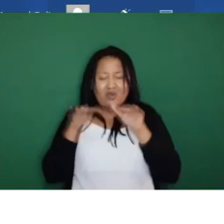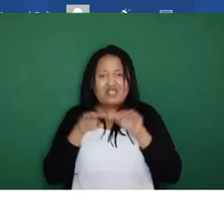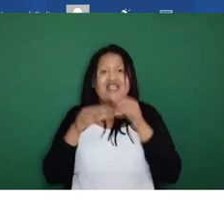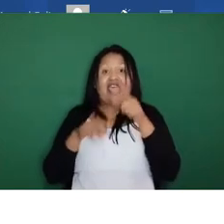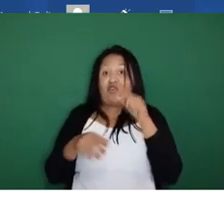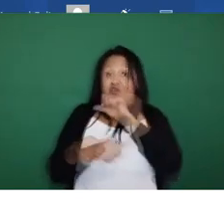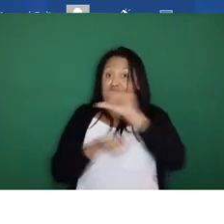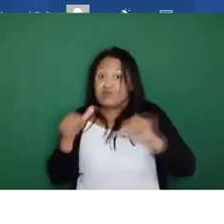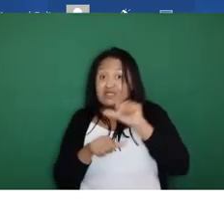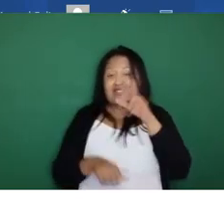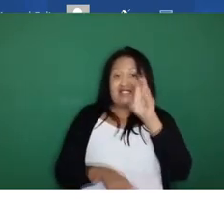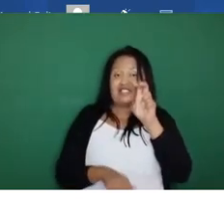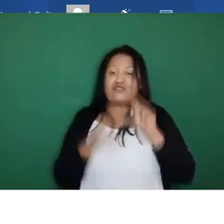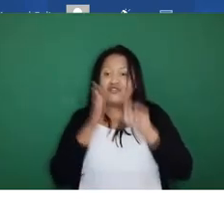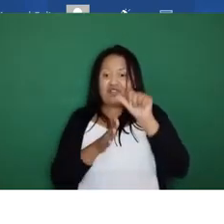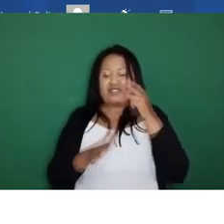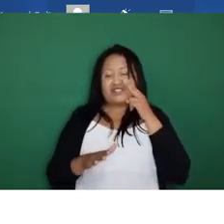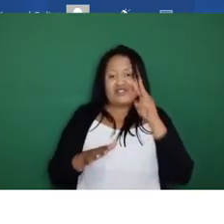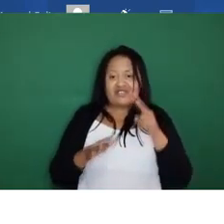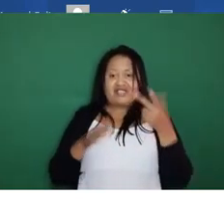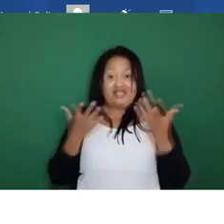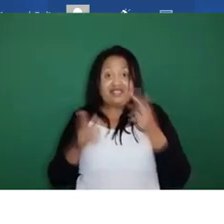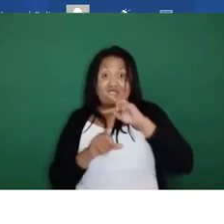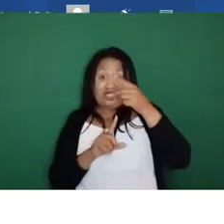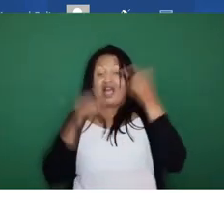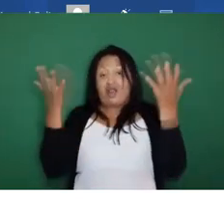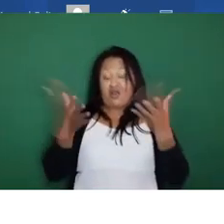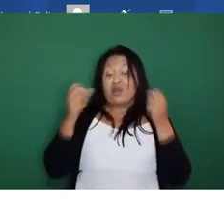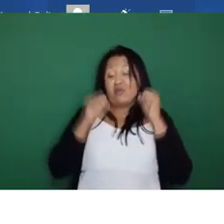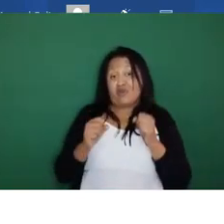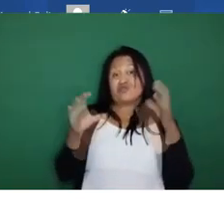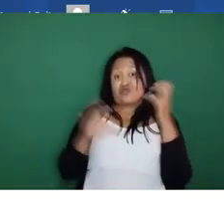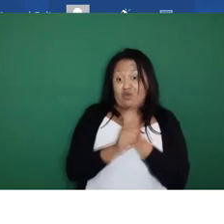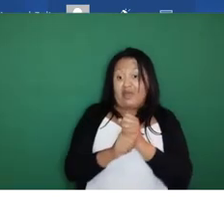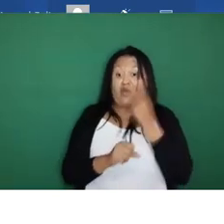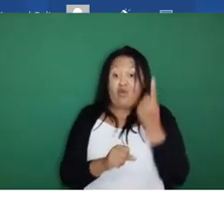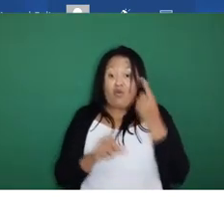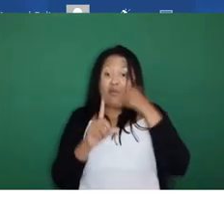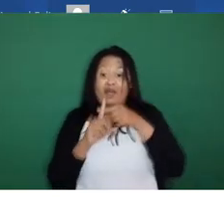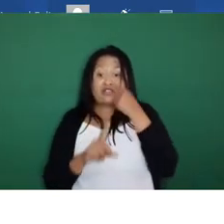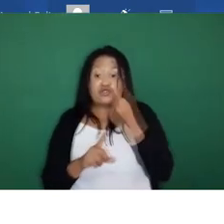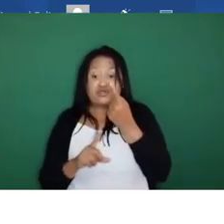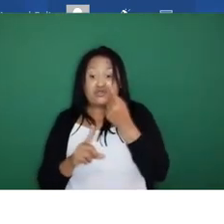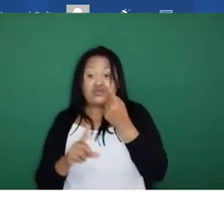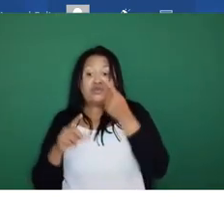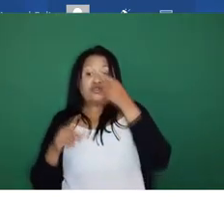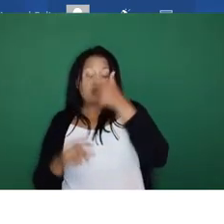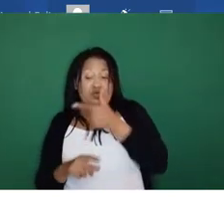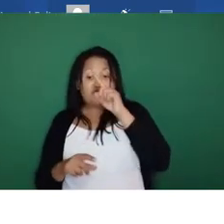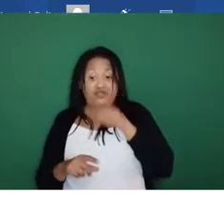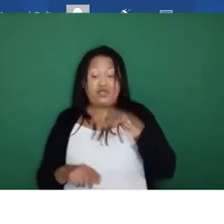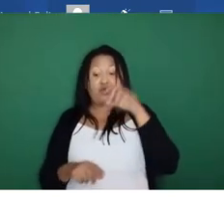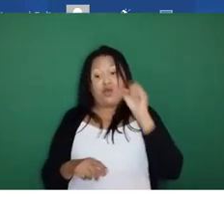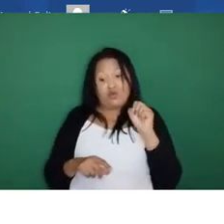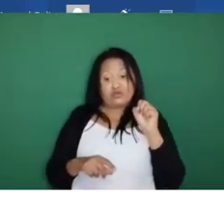potências elas são de mesmo expoente agora eu posso somar os dois valores né um mais 1,8 2,8 e aqui